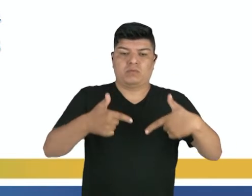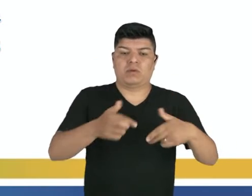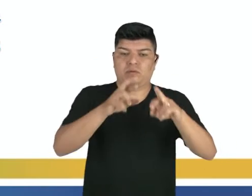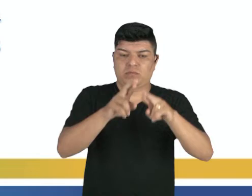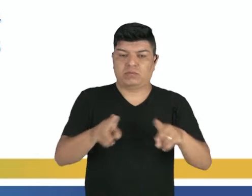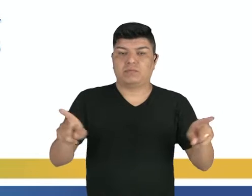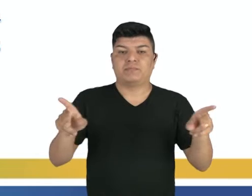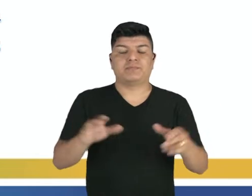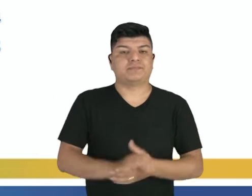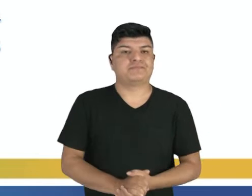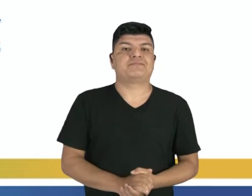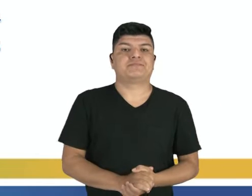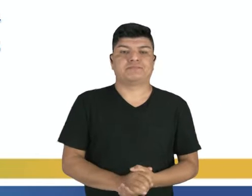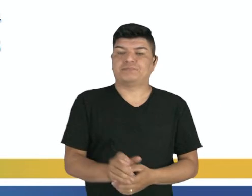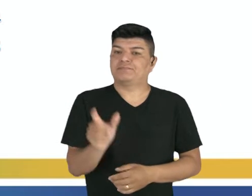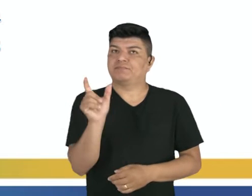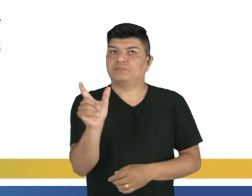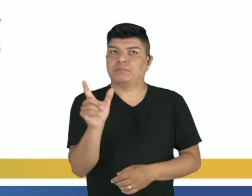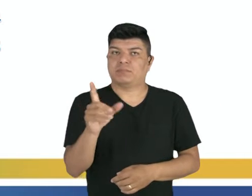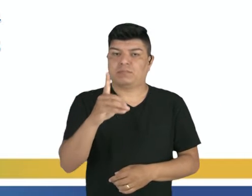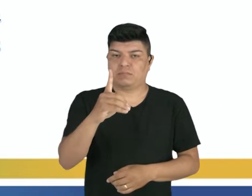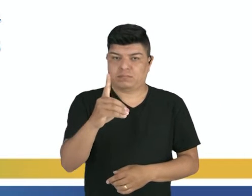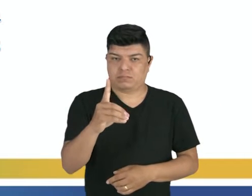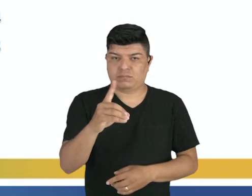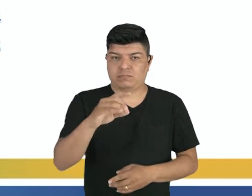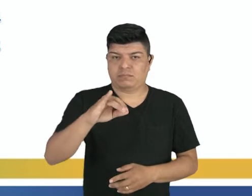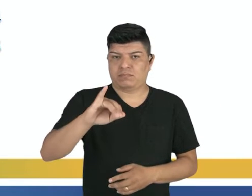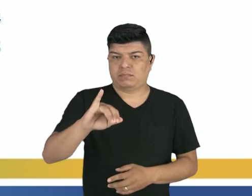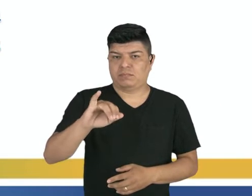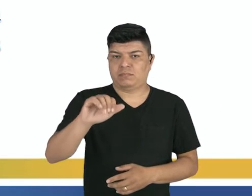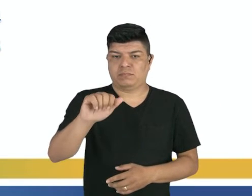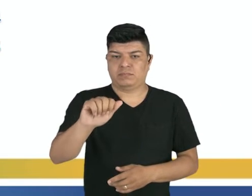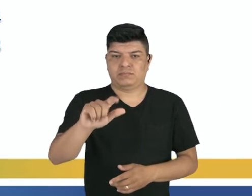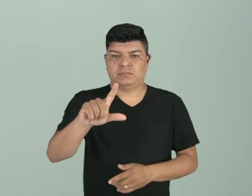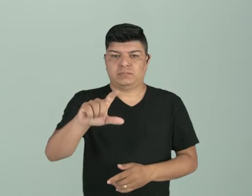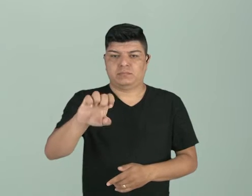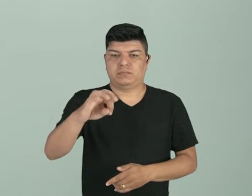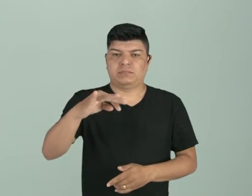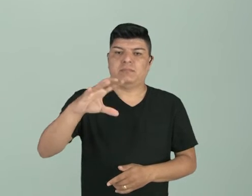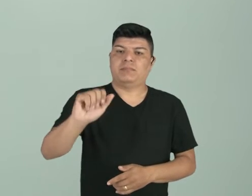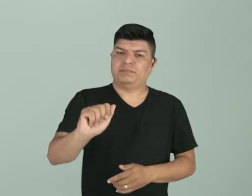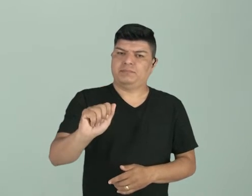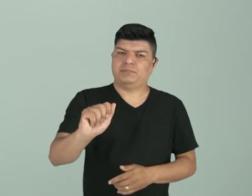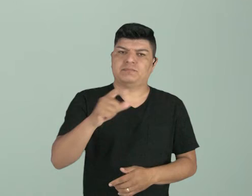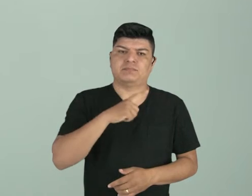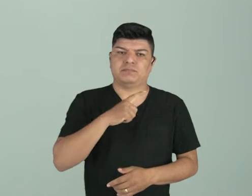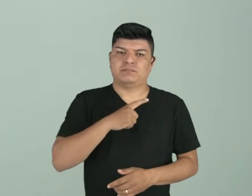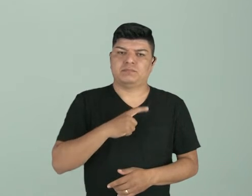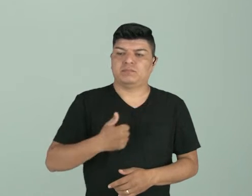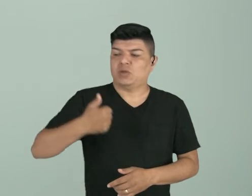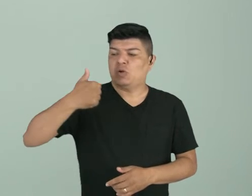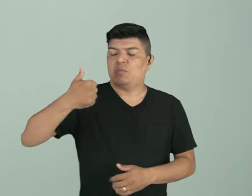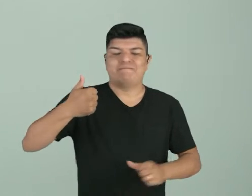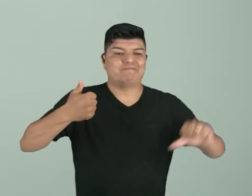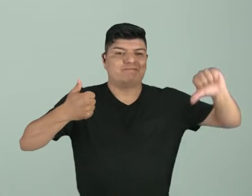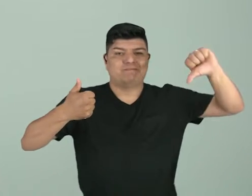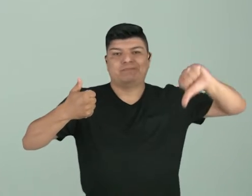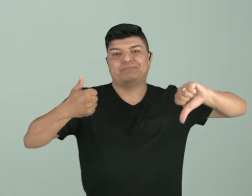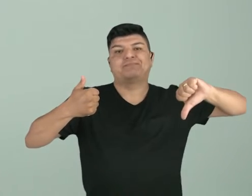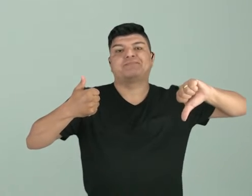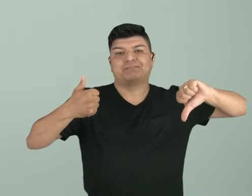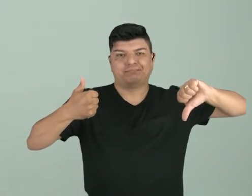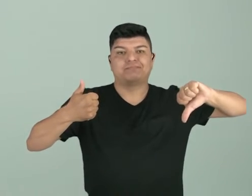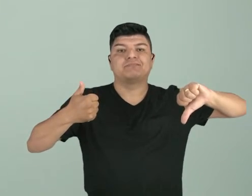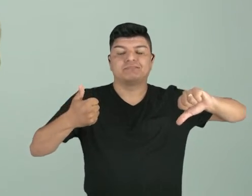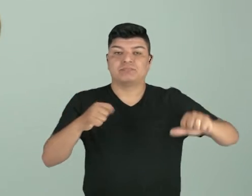contrários. Então, a palavra dialética, ela designa essa contradição. Eu tenho o positivo e eu tenho o negativo.